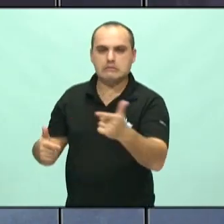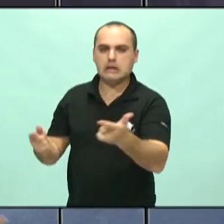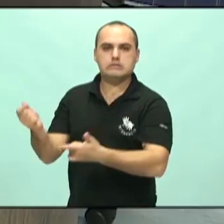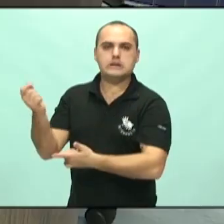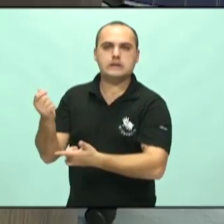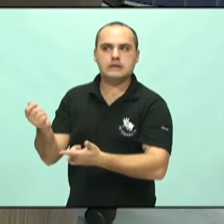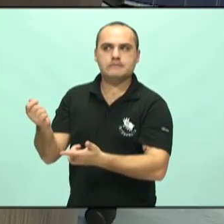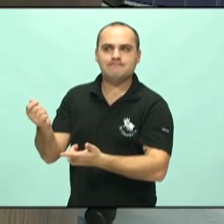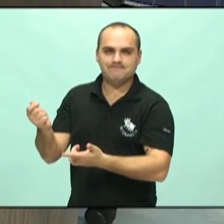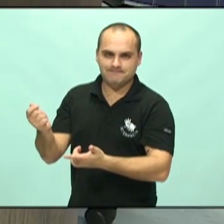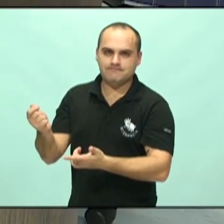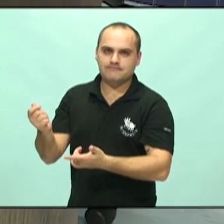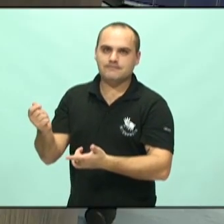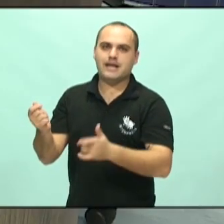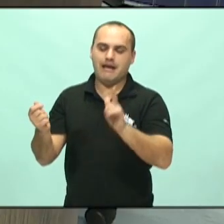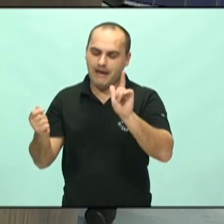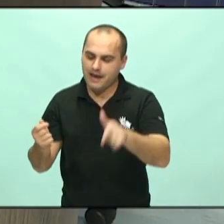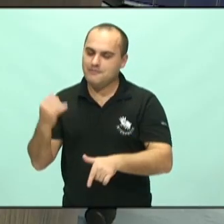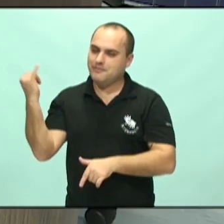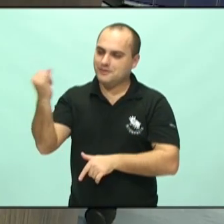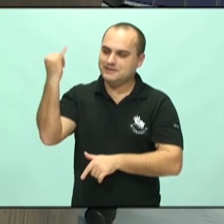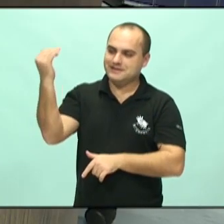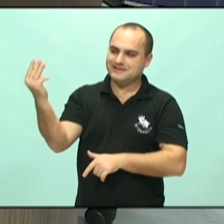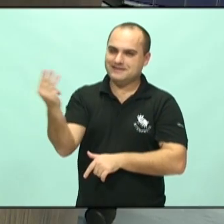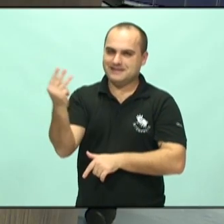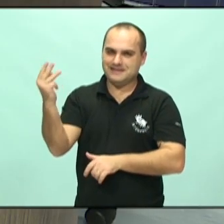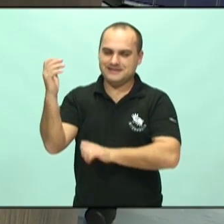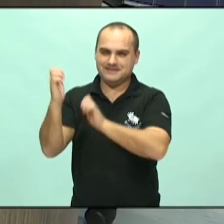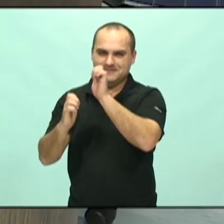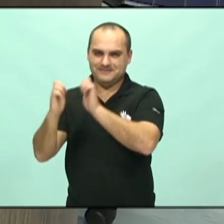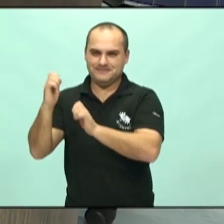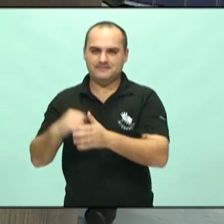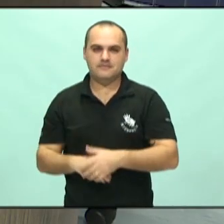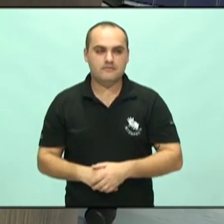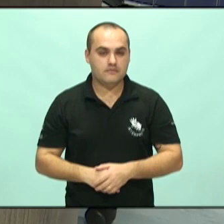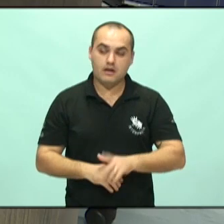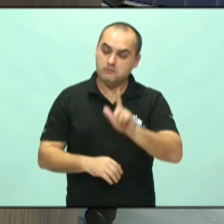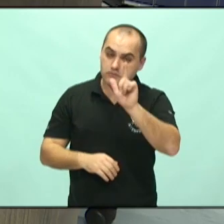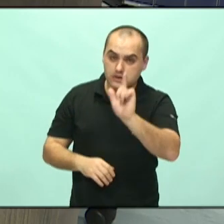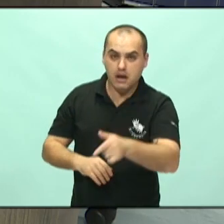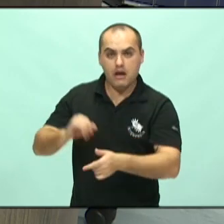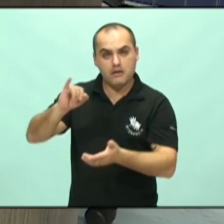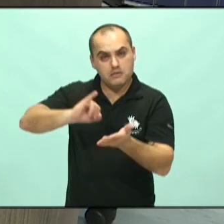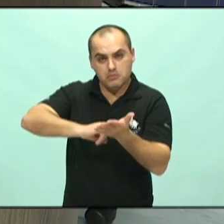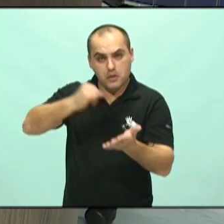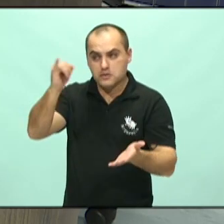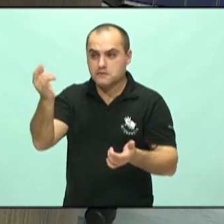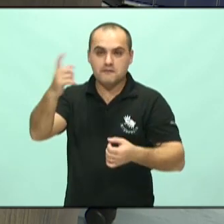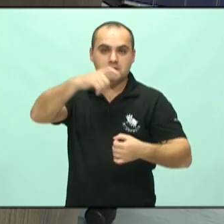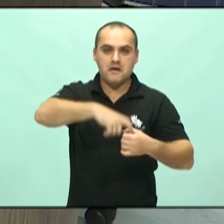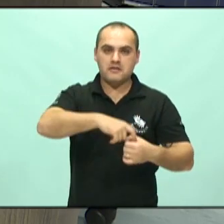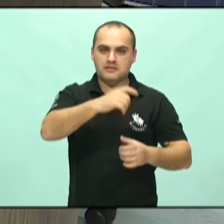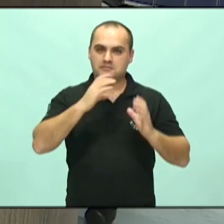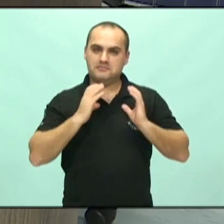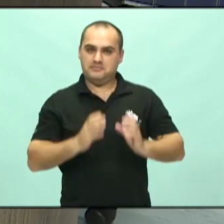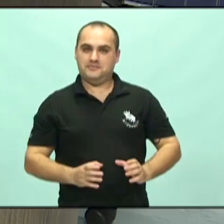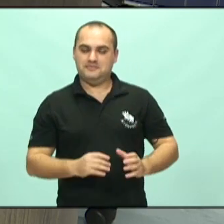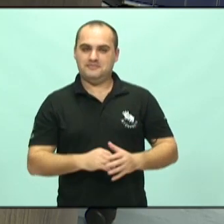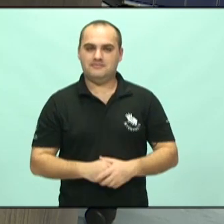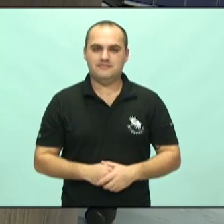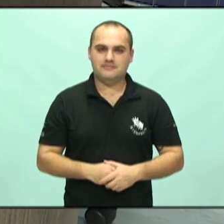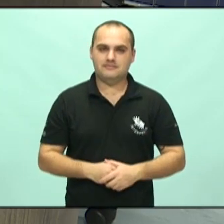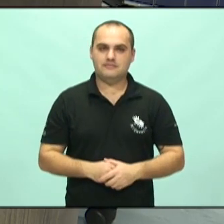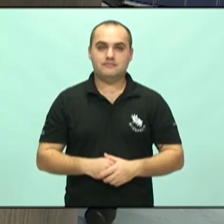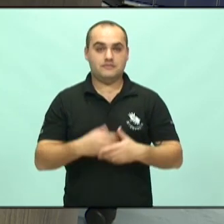financiamento, né? Então, realmente é muito importante, é essencial, né? E são os impostos retornando para o cidadão, né? E daí é isso, o convite então,